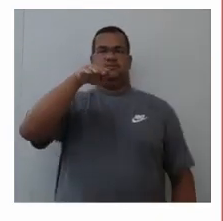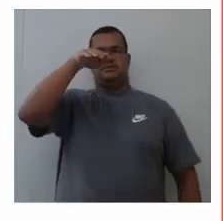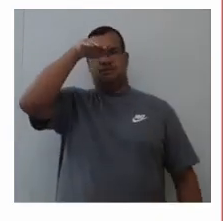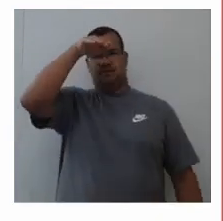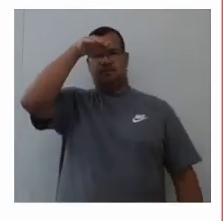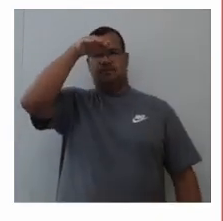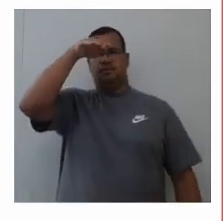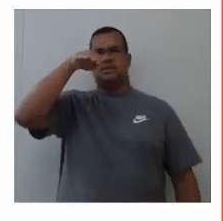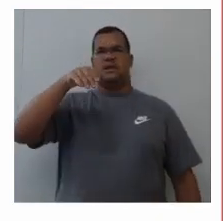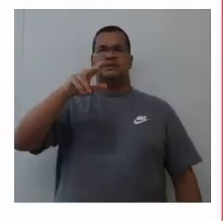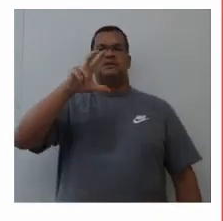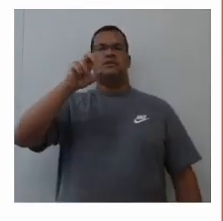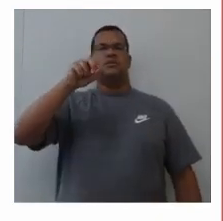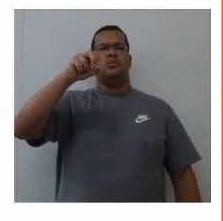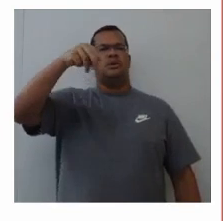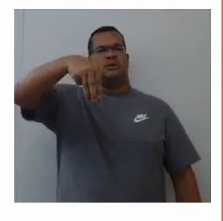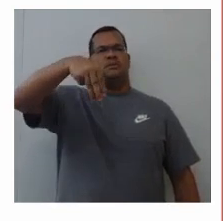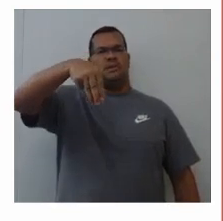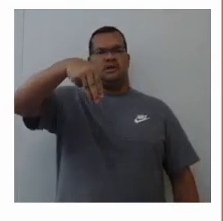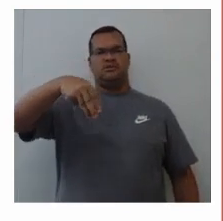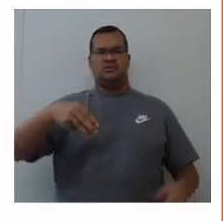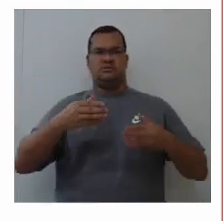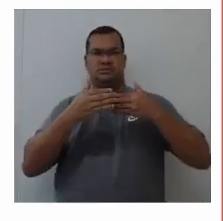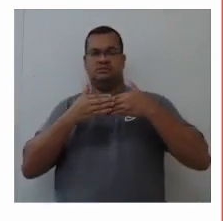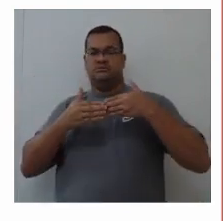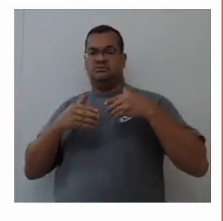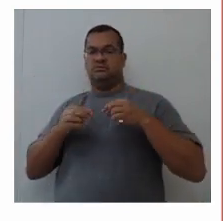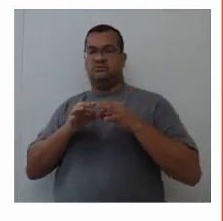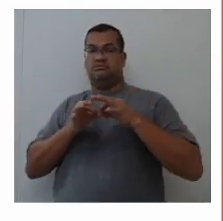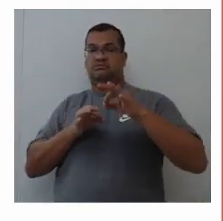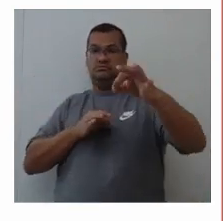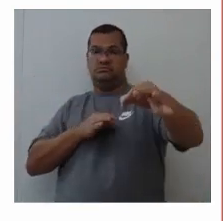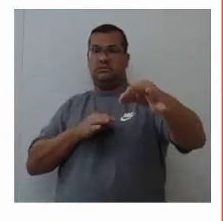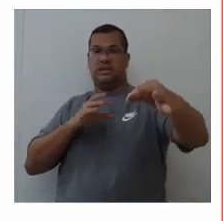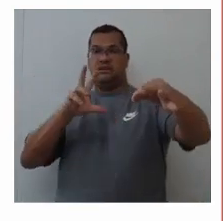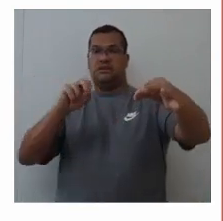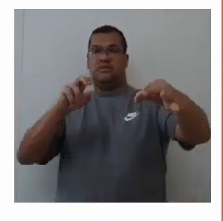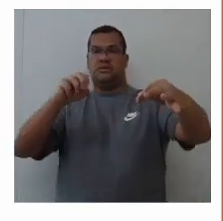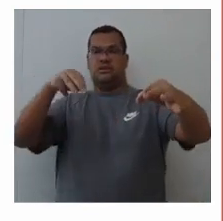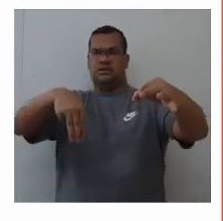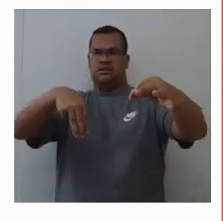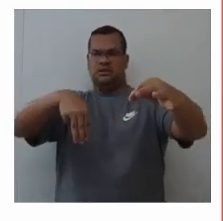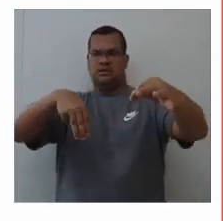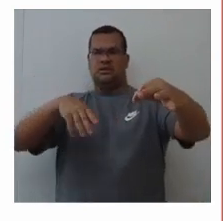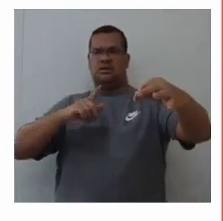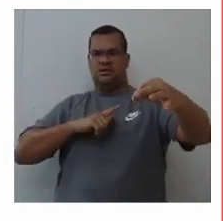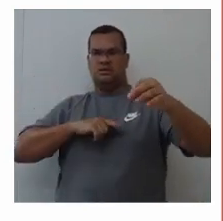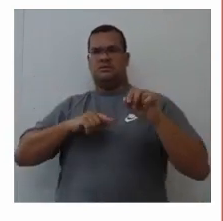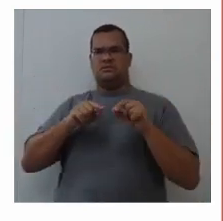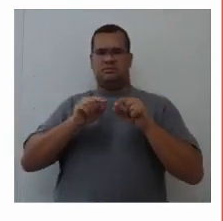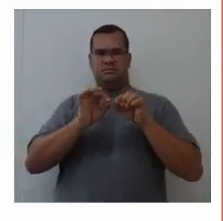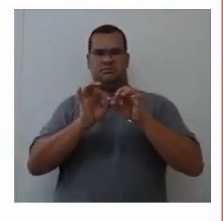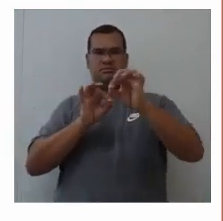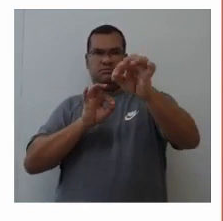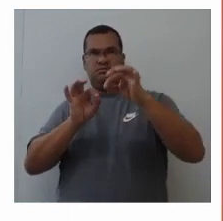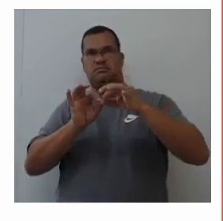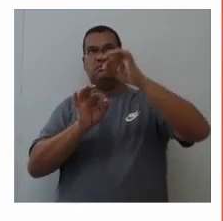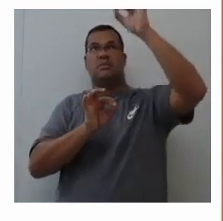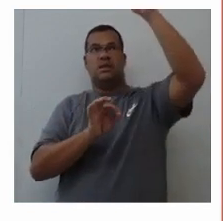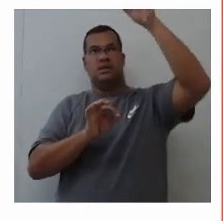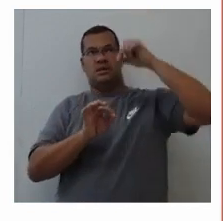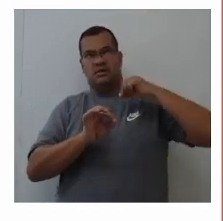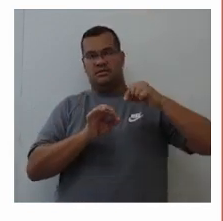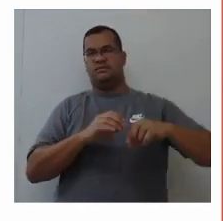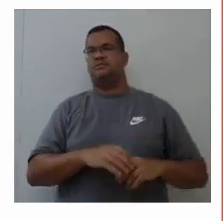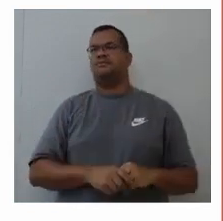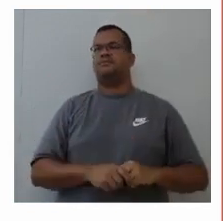metros de distância desse prédio. Observe que essa figura formada gerou para a gente um triângulo retângulo, beleza?